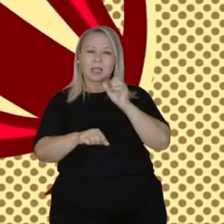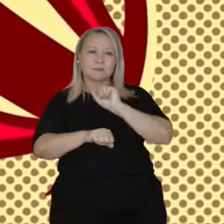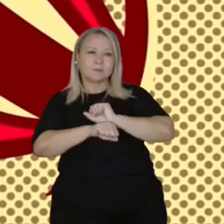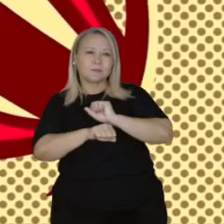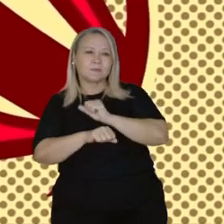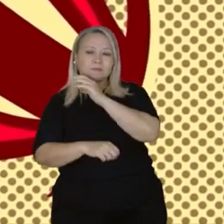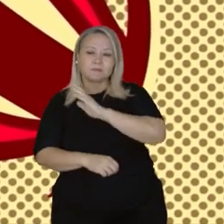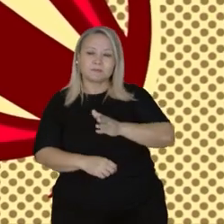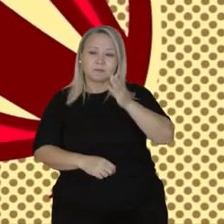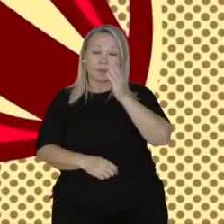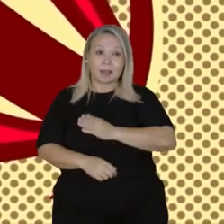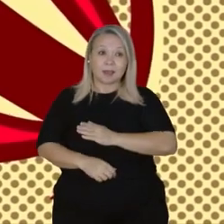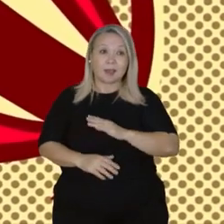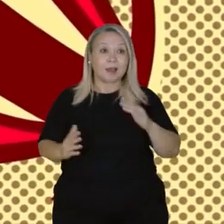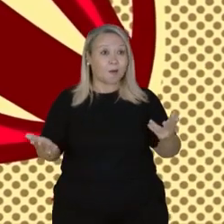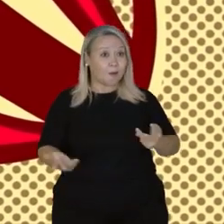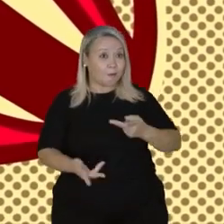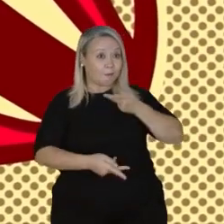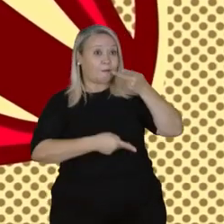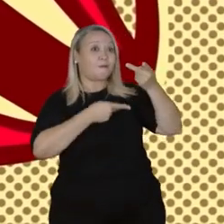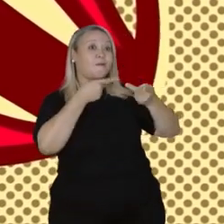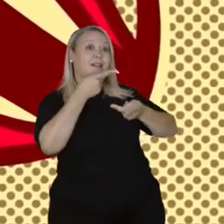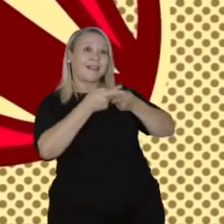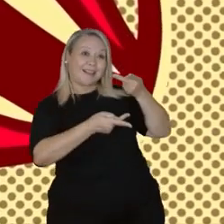agora eu vou falar.